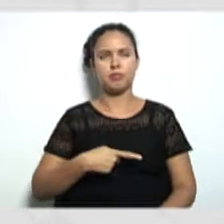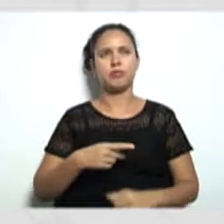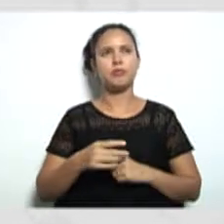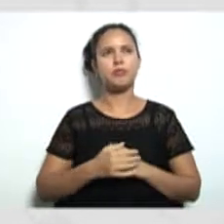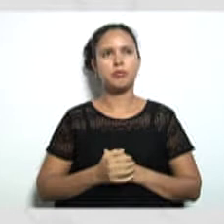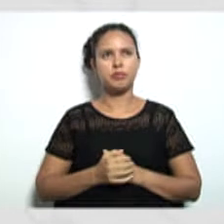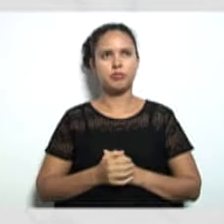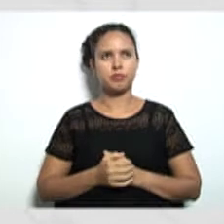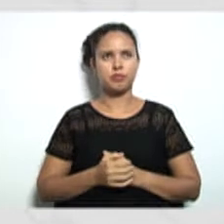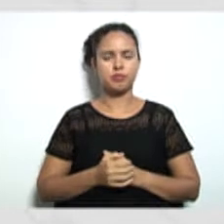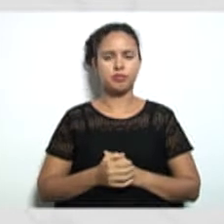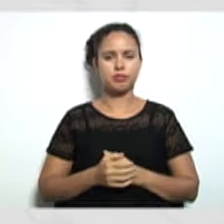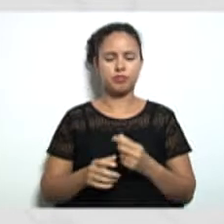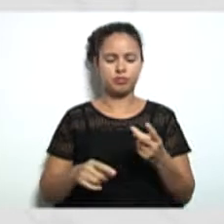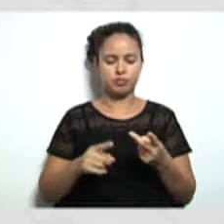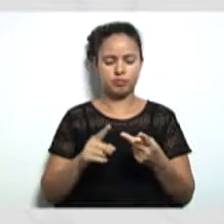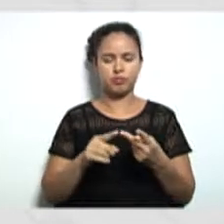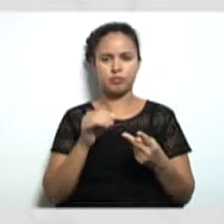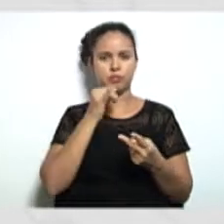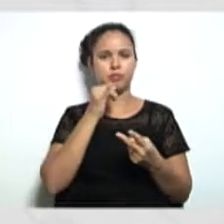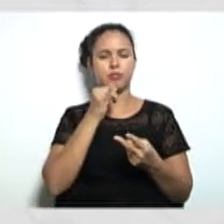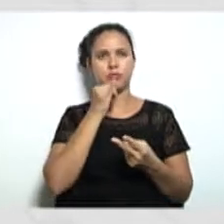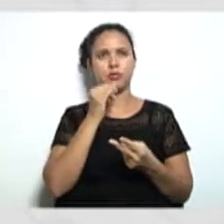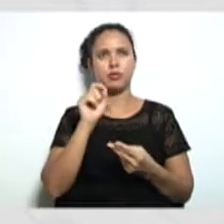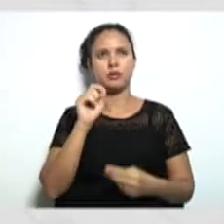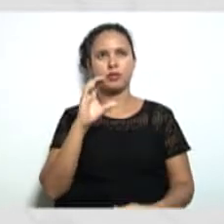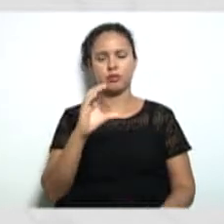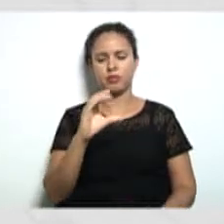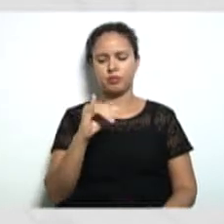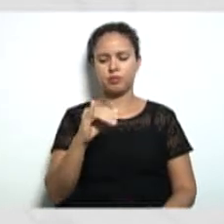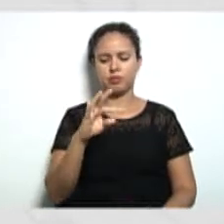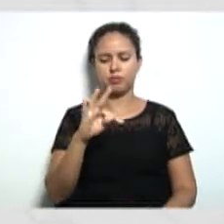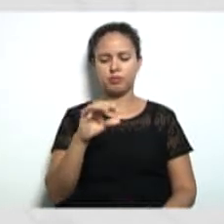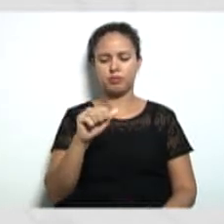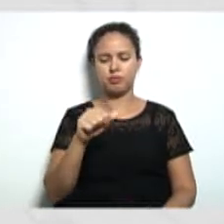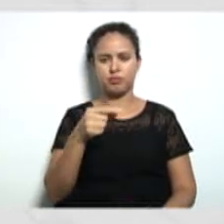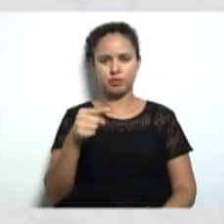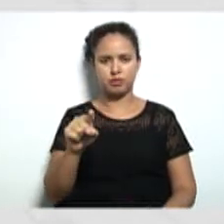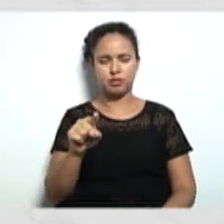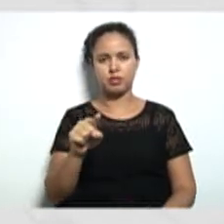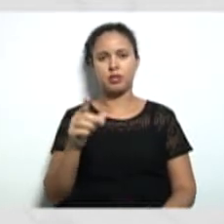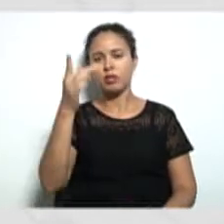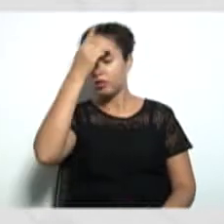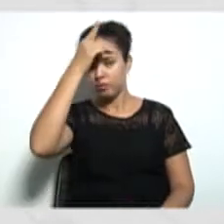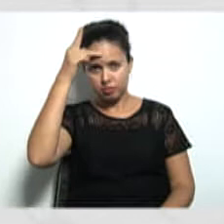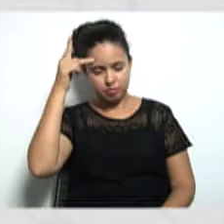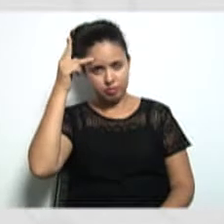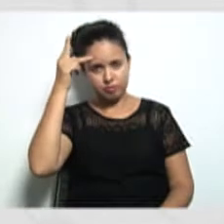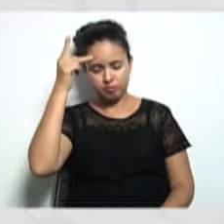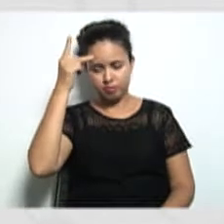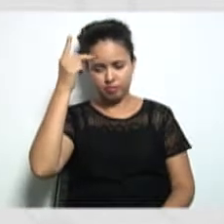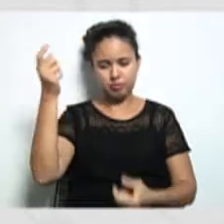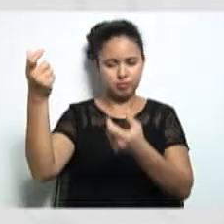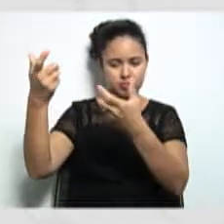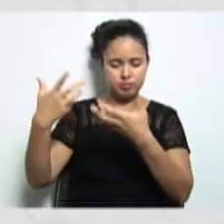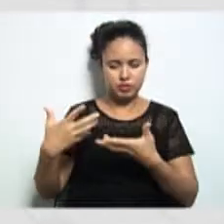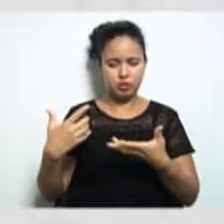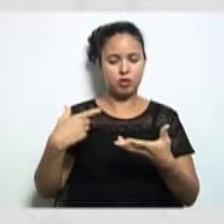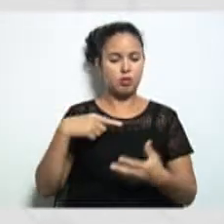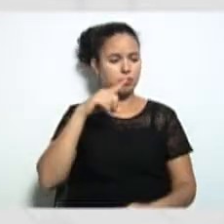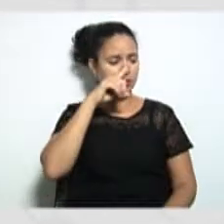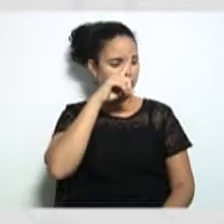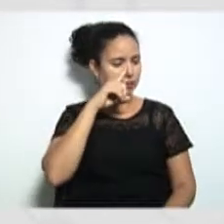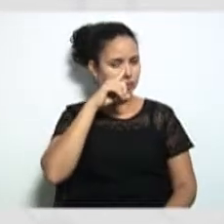redação científica. Quando alguém lhe diz para não fazer algo porque é perigoso, mas sem